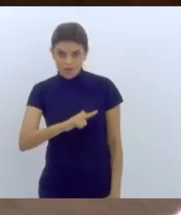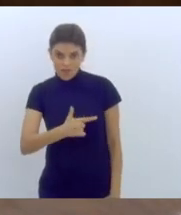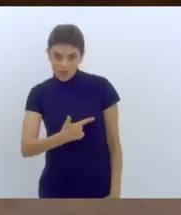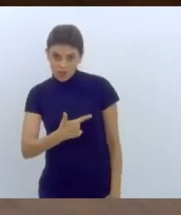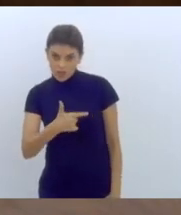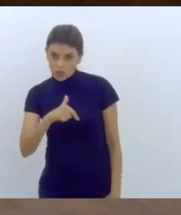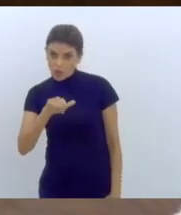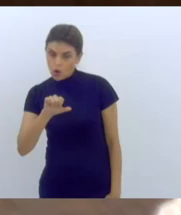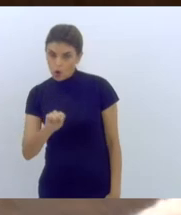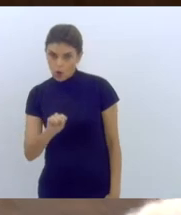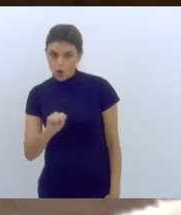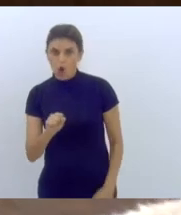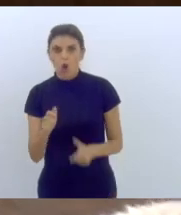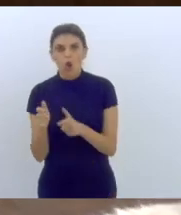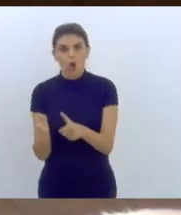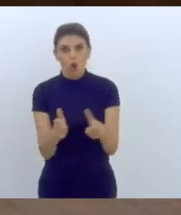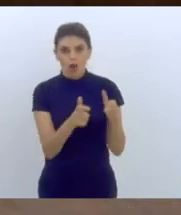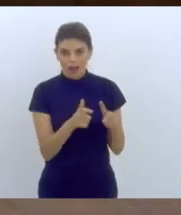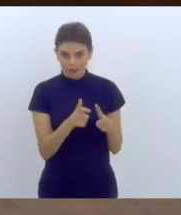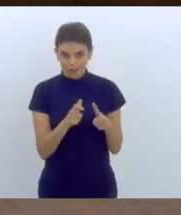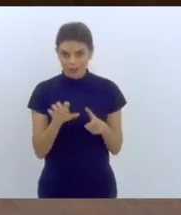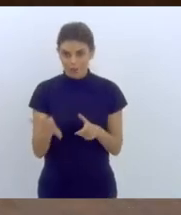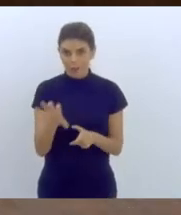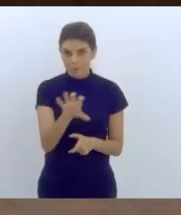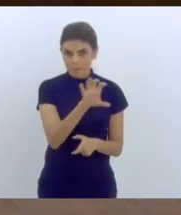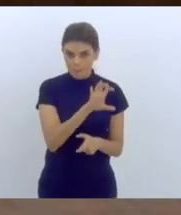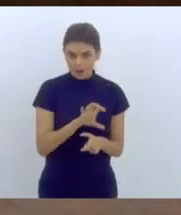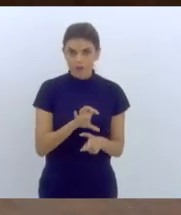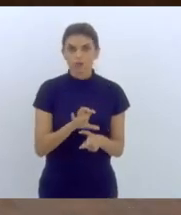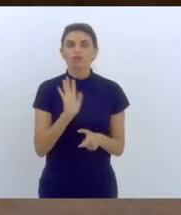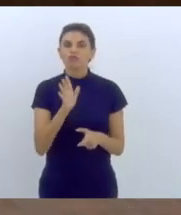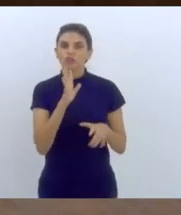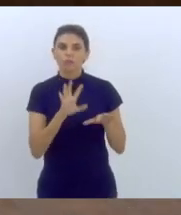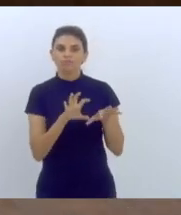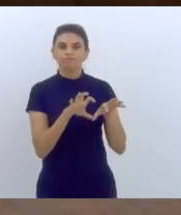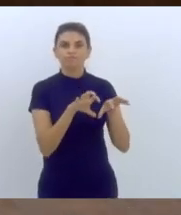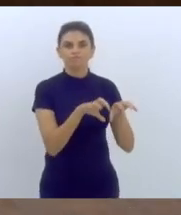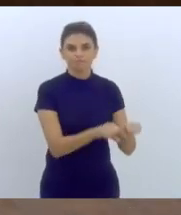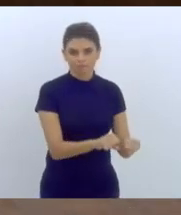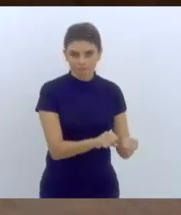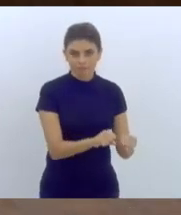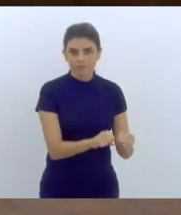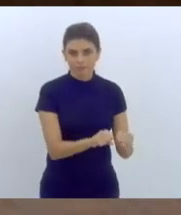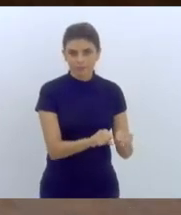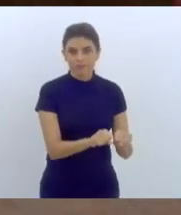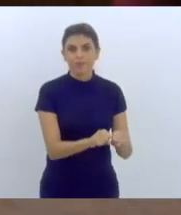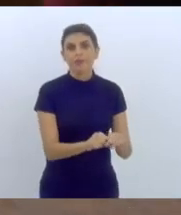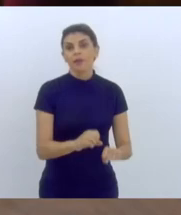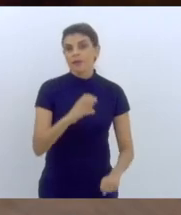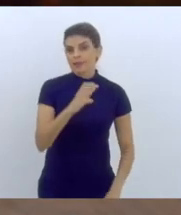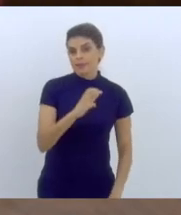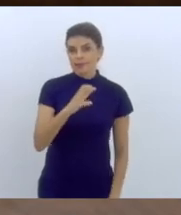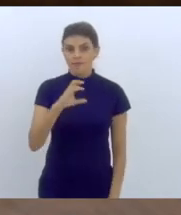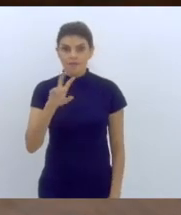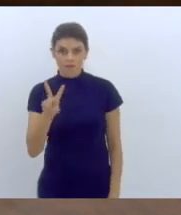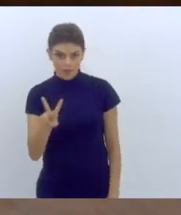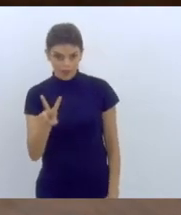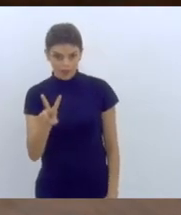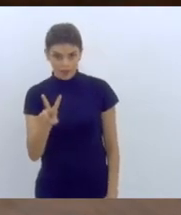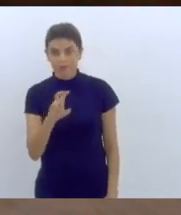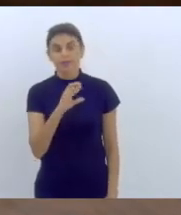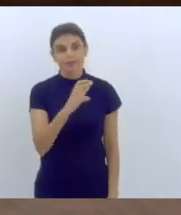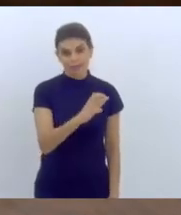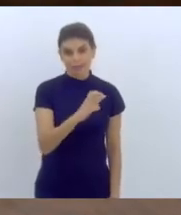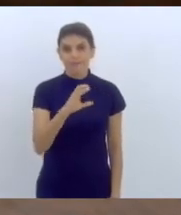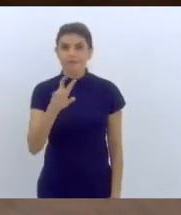828 localidades são dominadas por uma facção chamada Comando Vermelho.